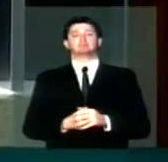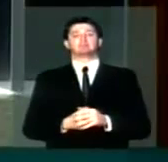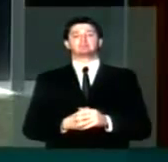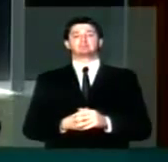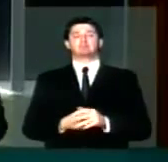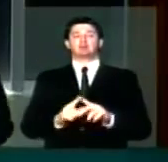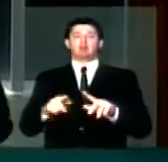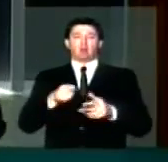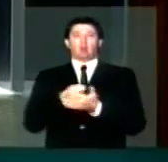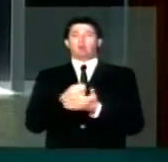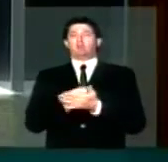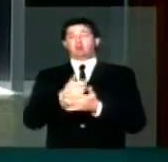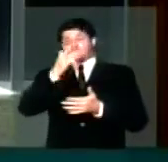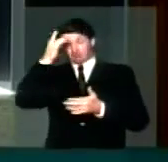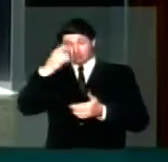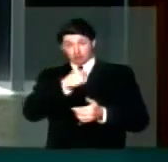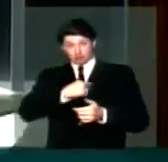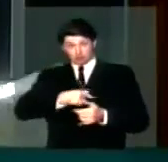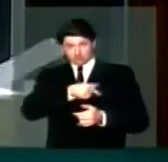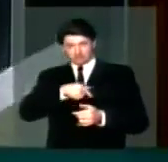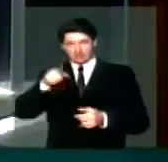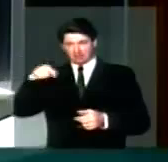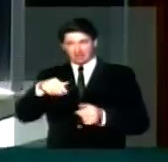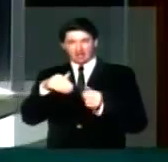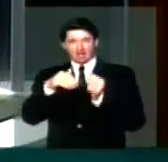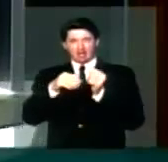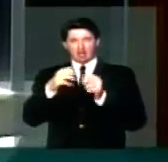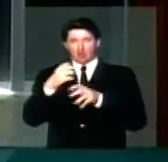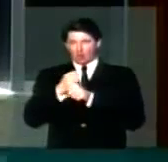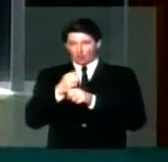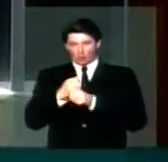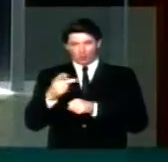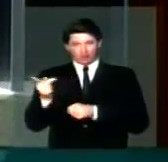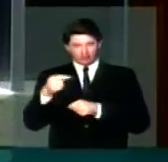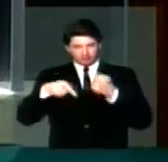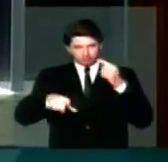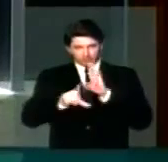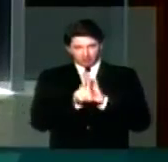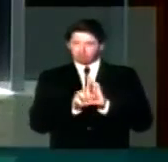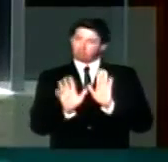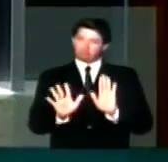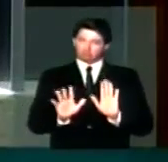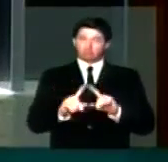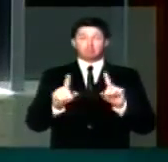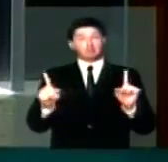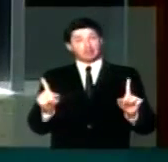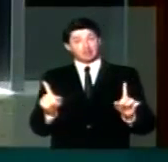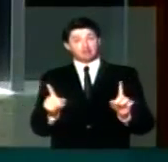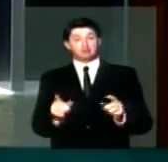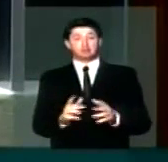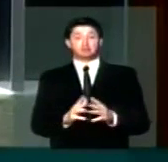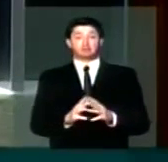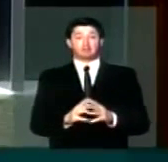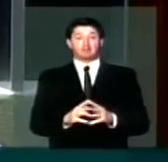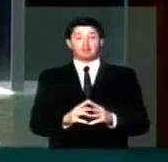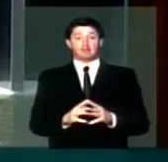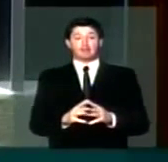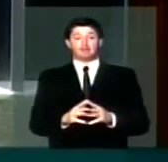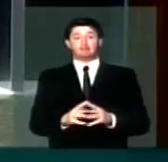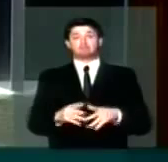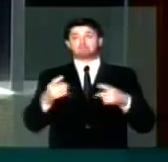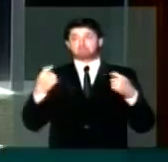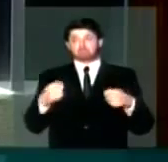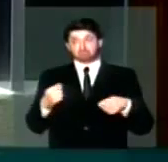presidente, que não obrigatoriamente quem tem uma conta na Suíça é uma conta ilegal. Mas é